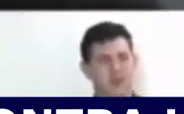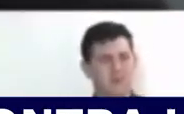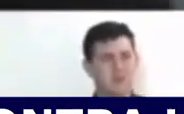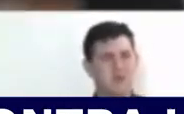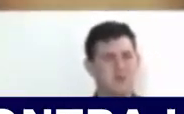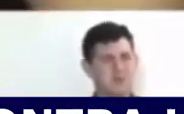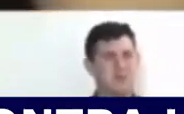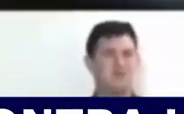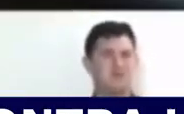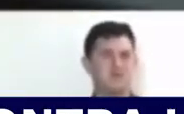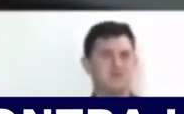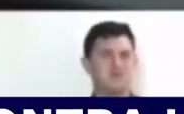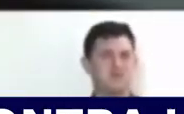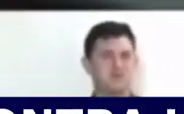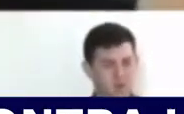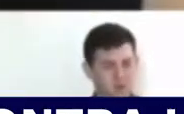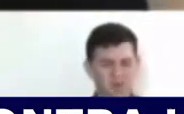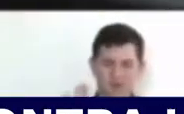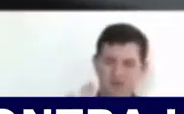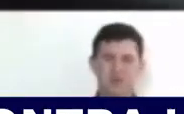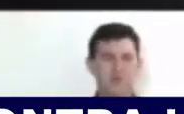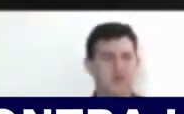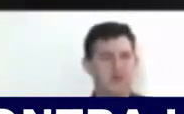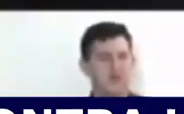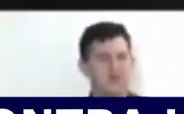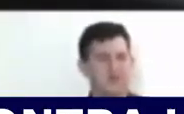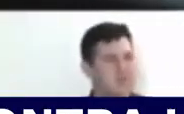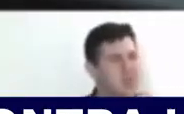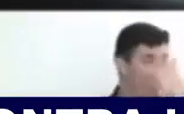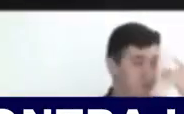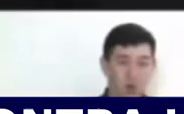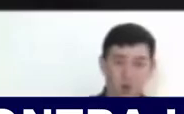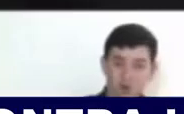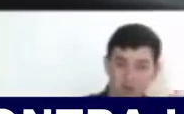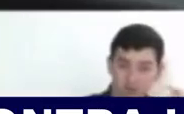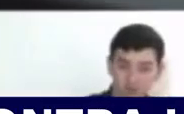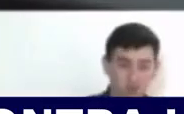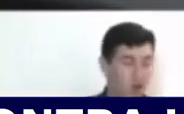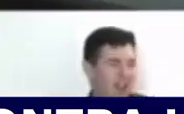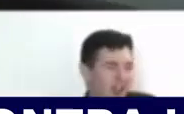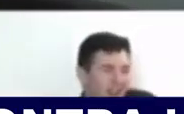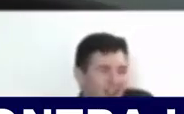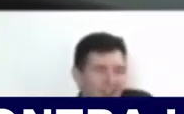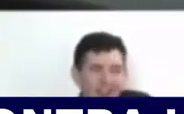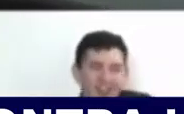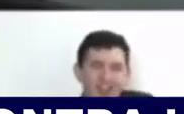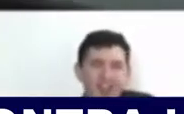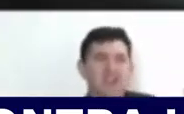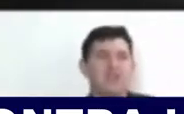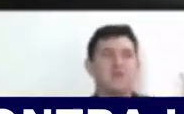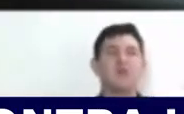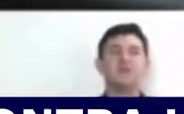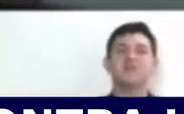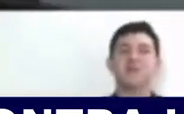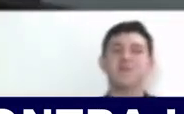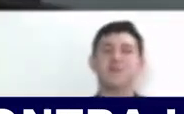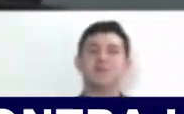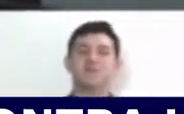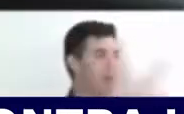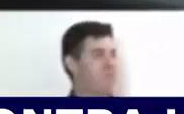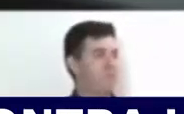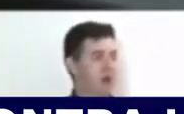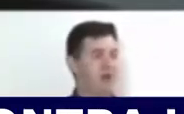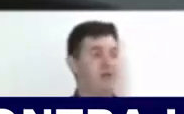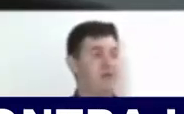legal. Intercepta a conversa do advogado com o cliente. E em seguida se faz uma condução coercitiva e leva ele para